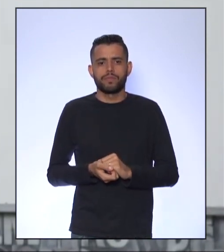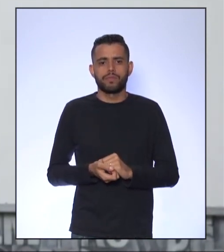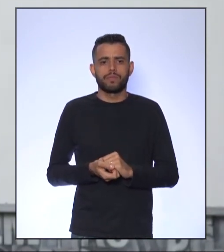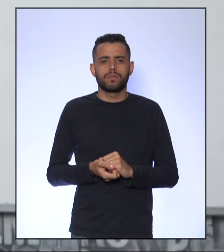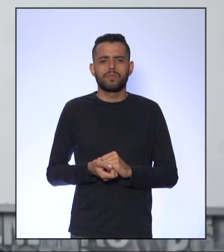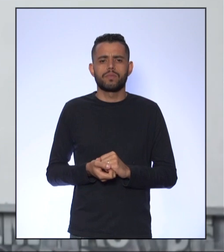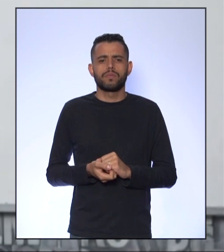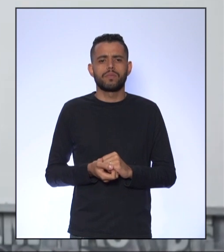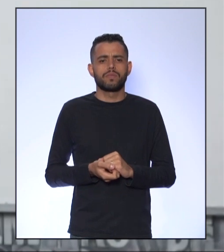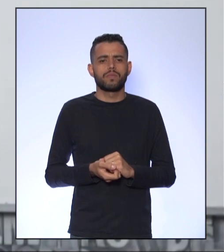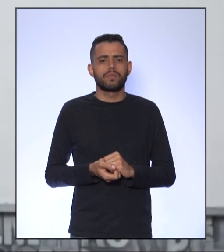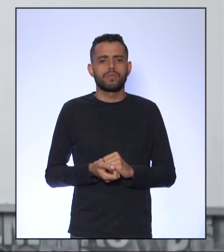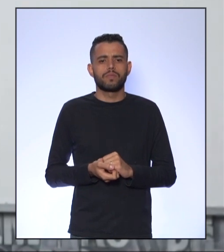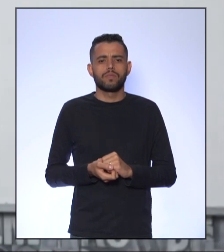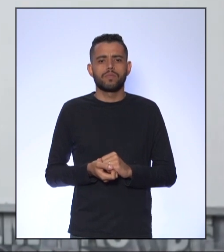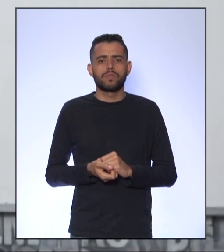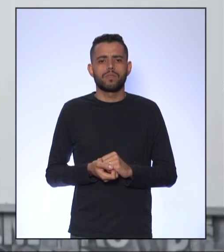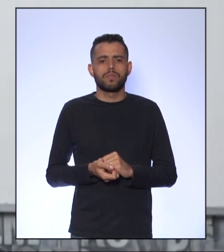realizado